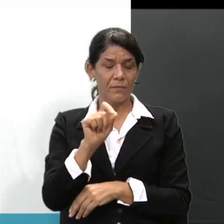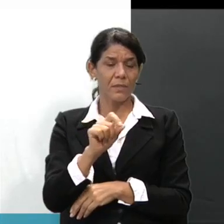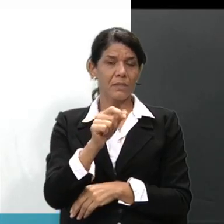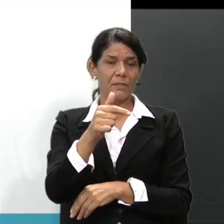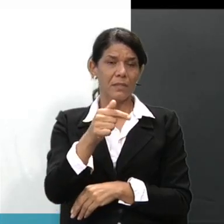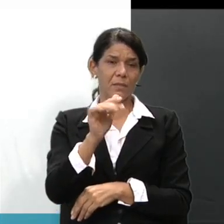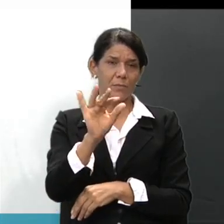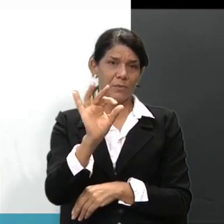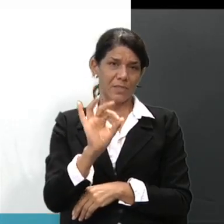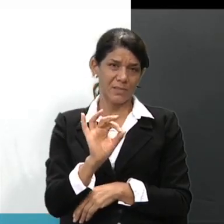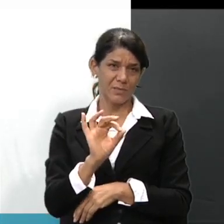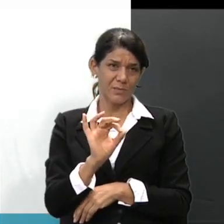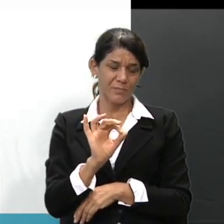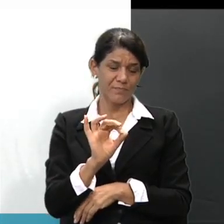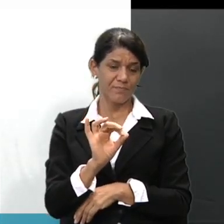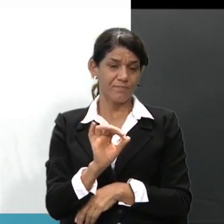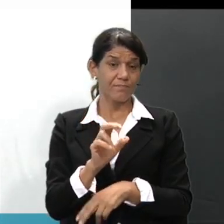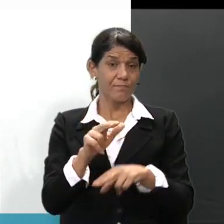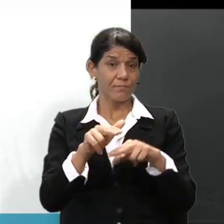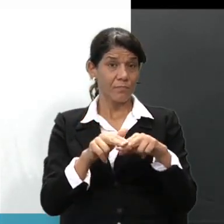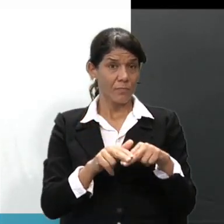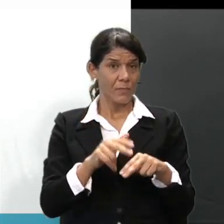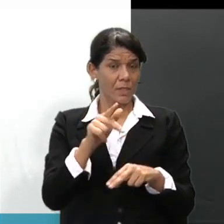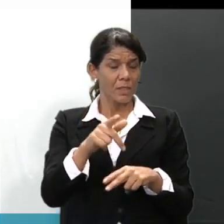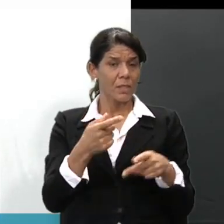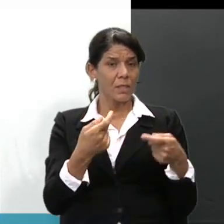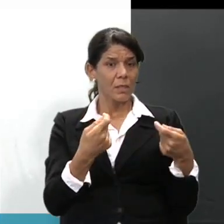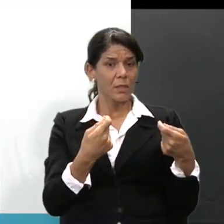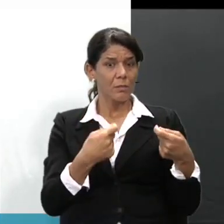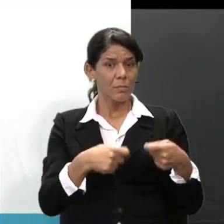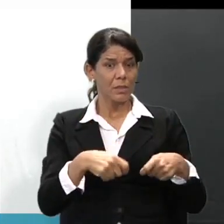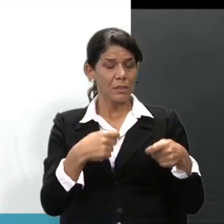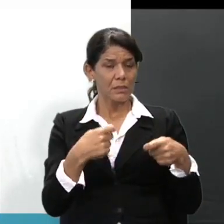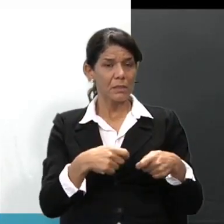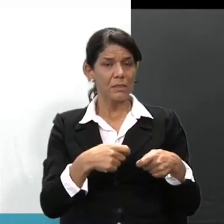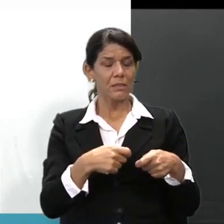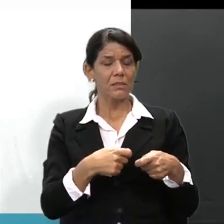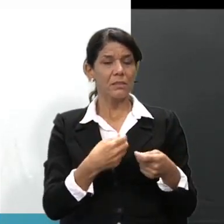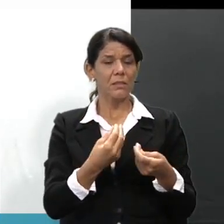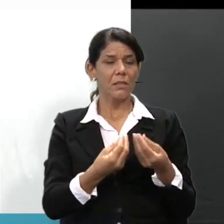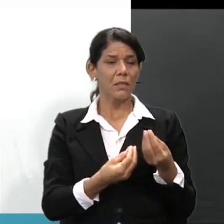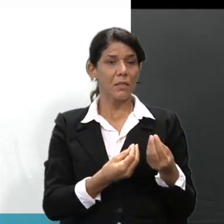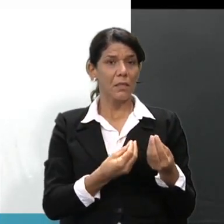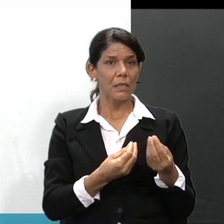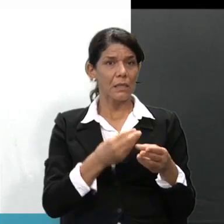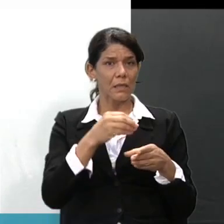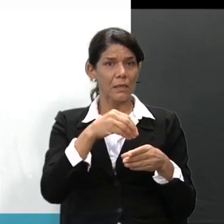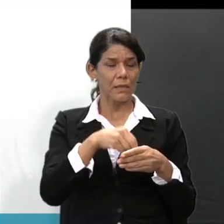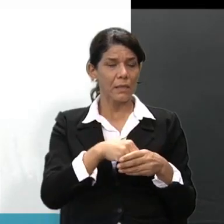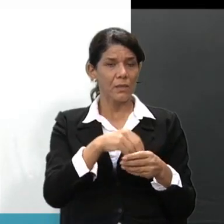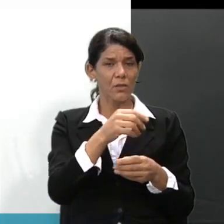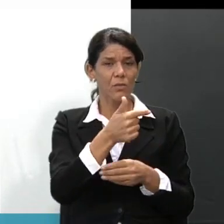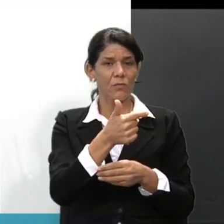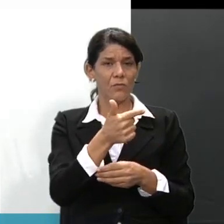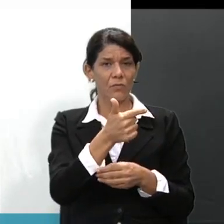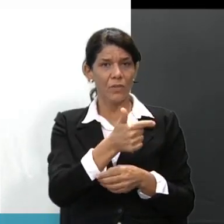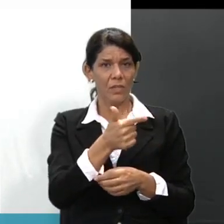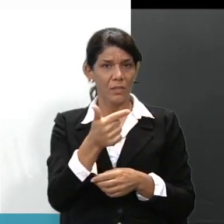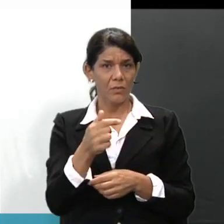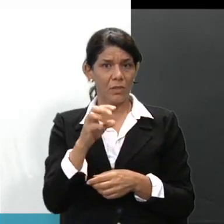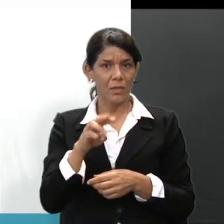de 7%. Portanto, será necessário, ao todo, inserir